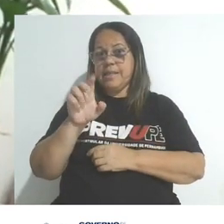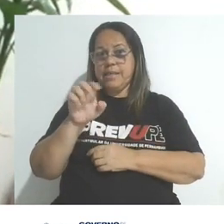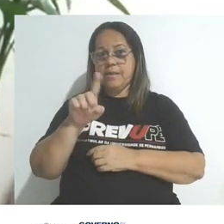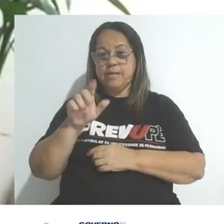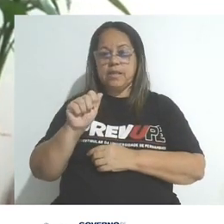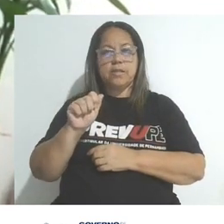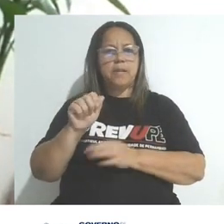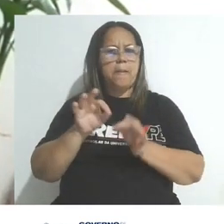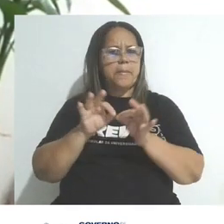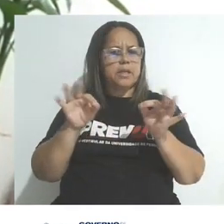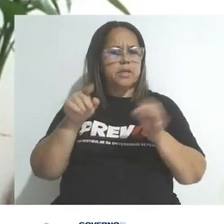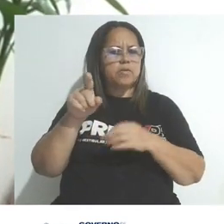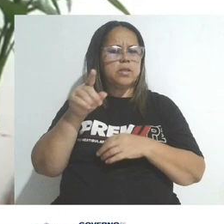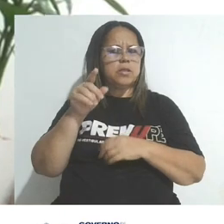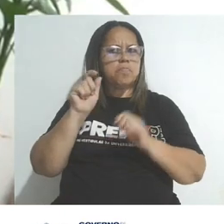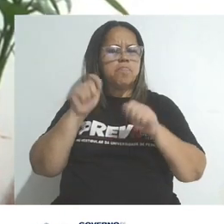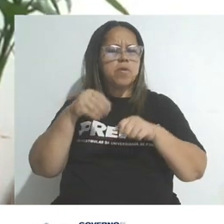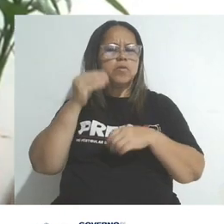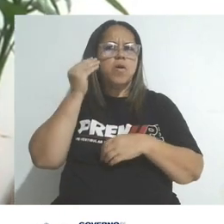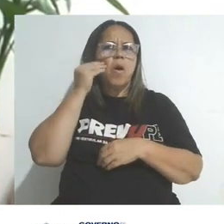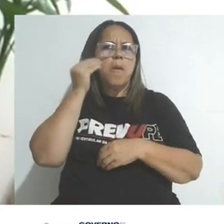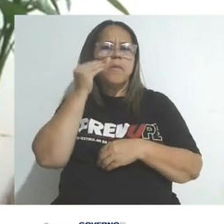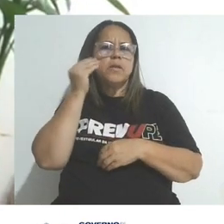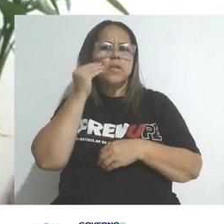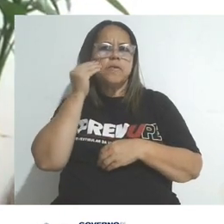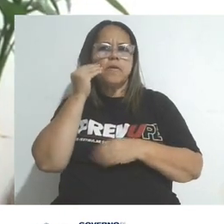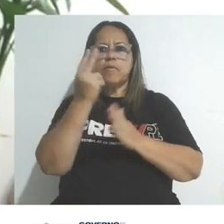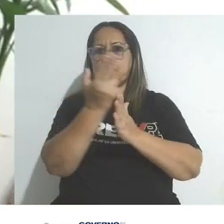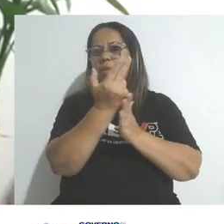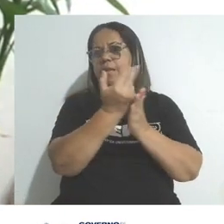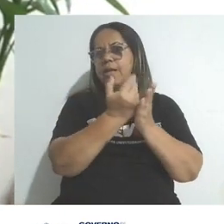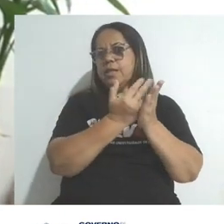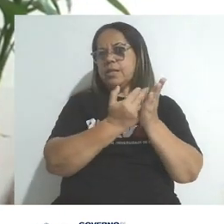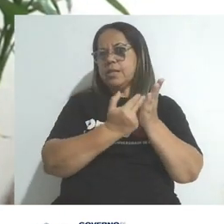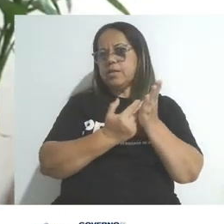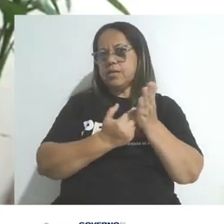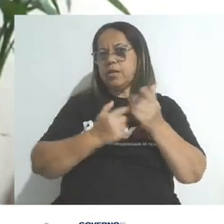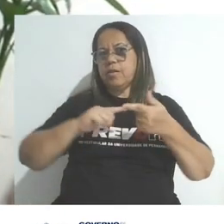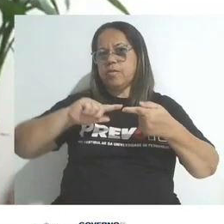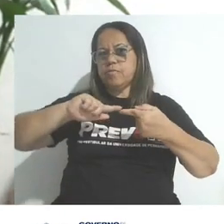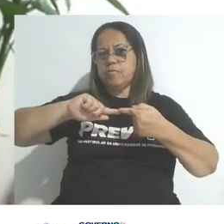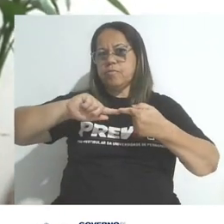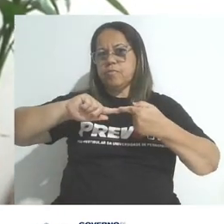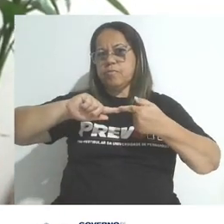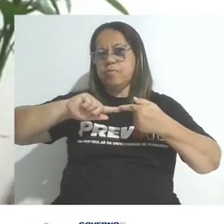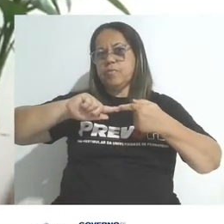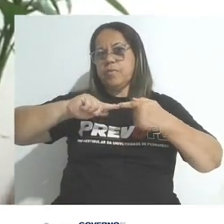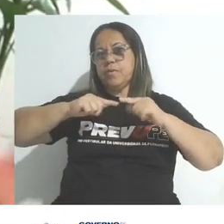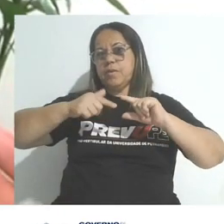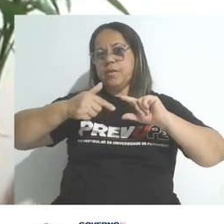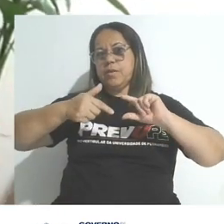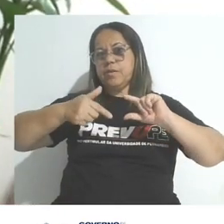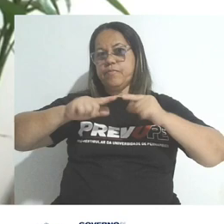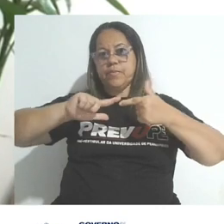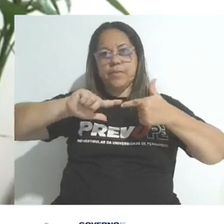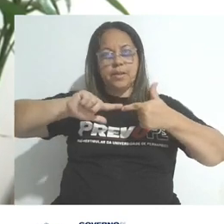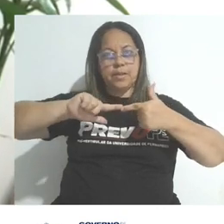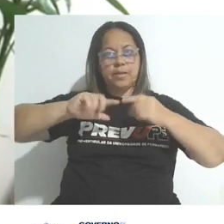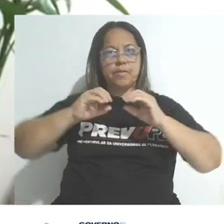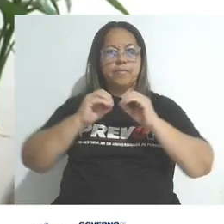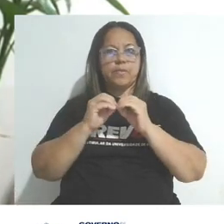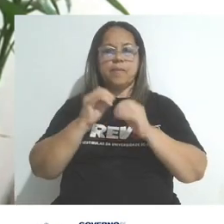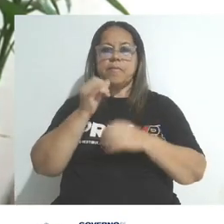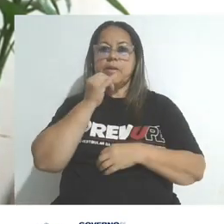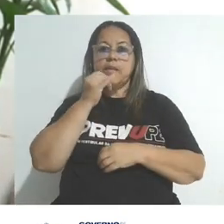vocês possam observar sobre figuras planas, as clássicas, né? Por exemplo,